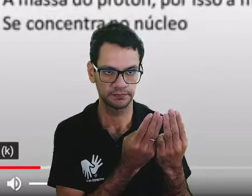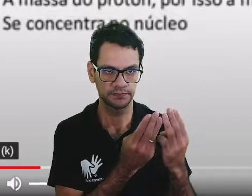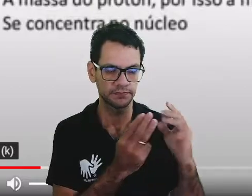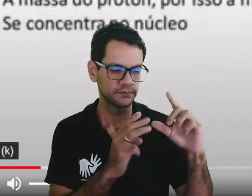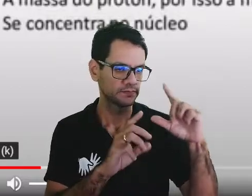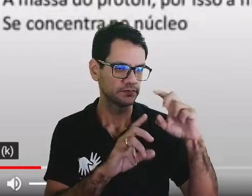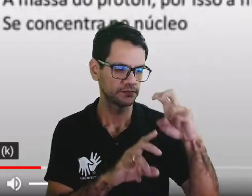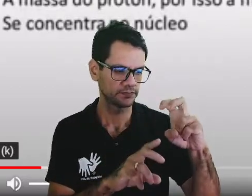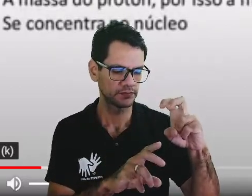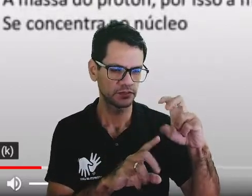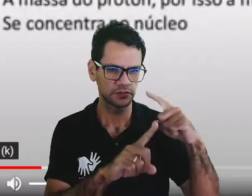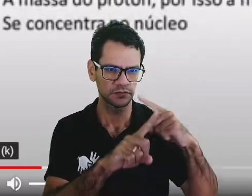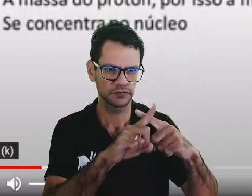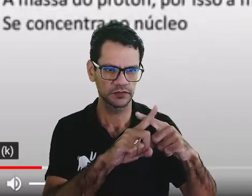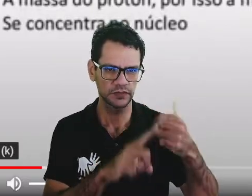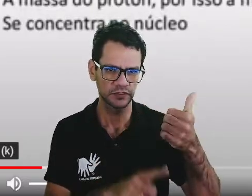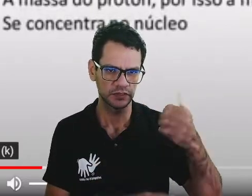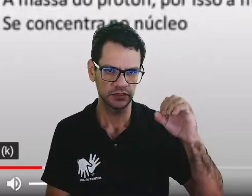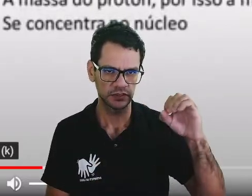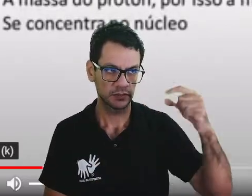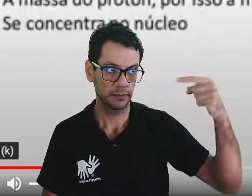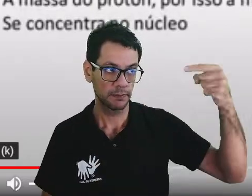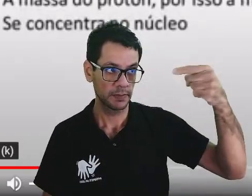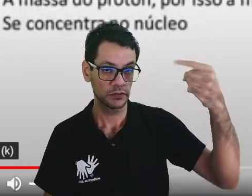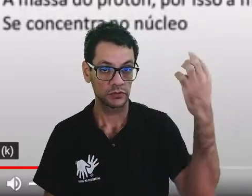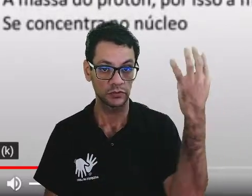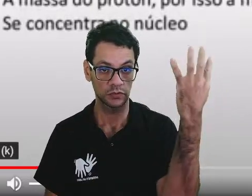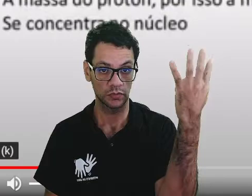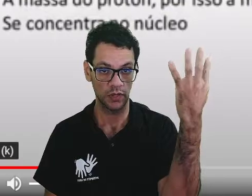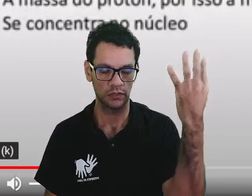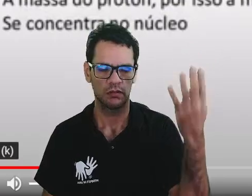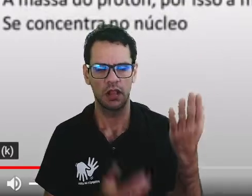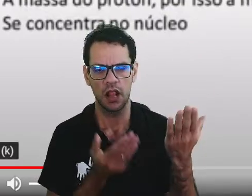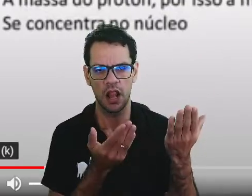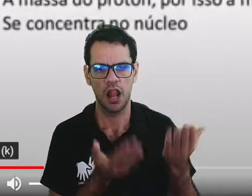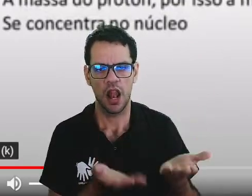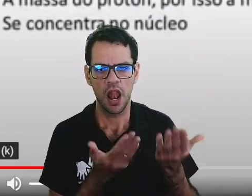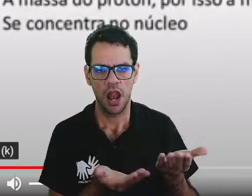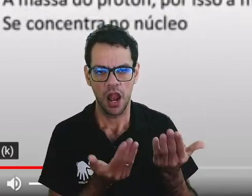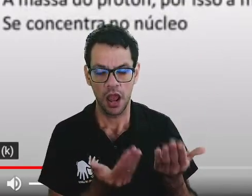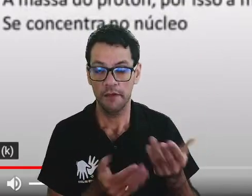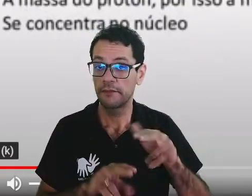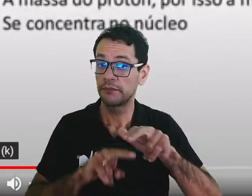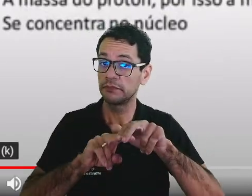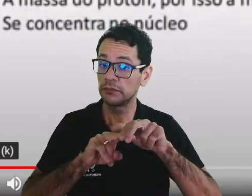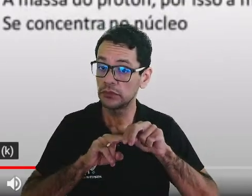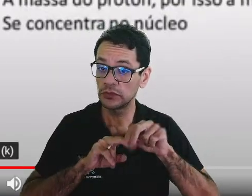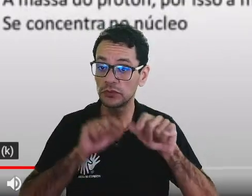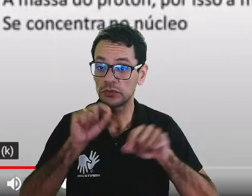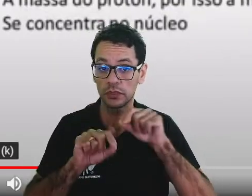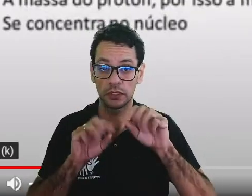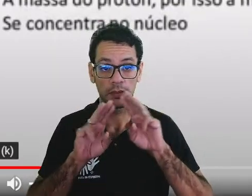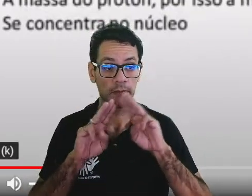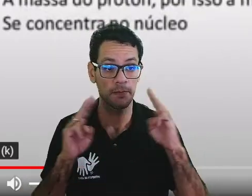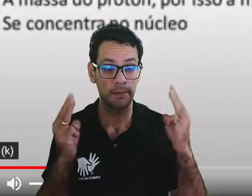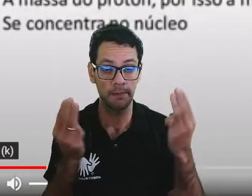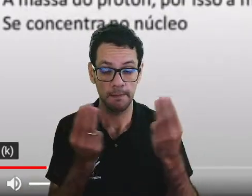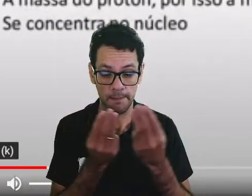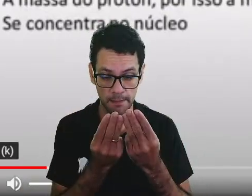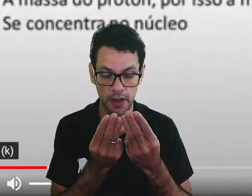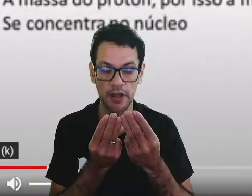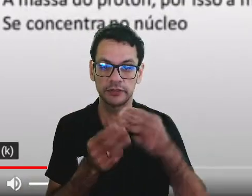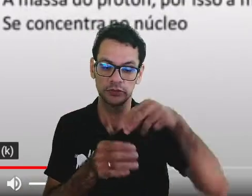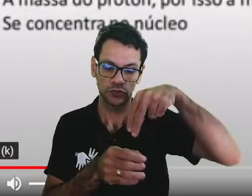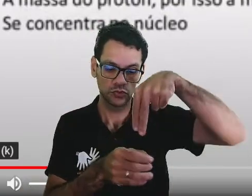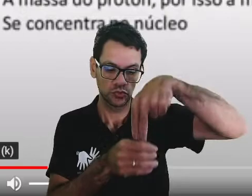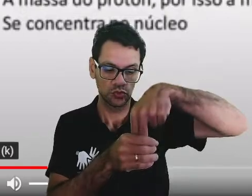5 vezes 10 na menos 4 da massa do próton. Então, ele é super leve. Por isso que a gente diz que a massa do núcleo, do átomo, ela